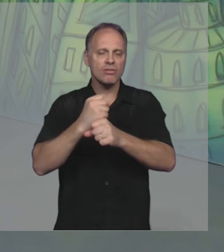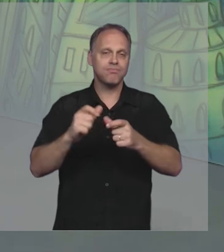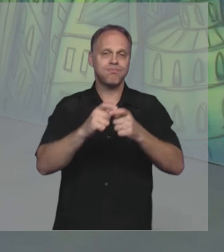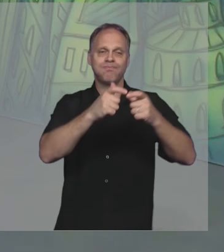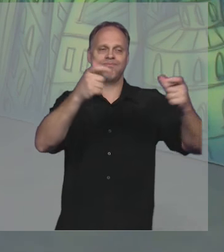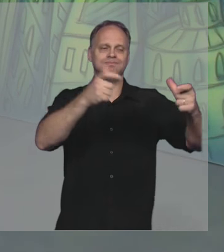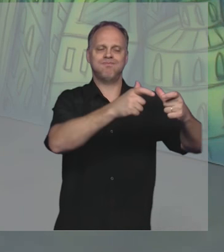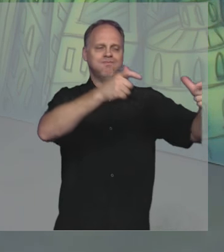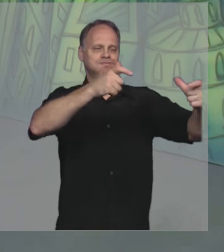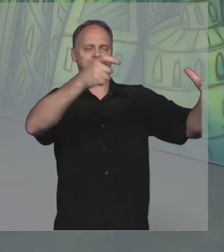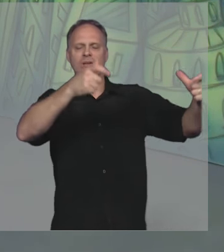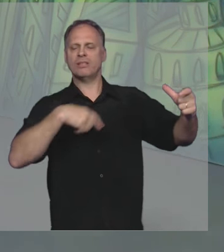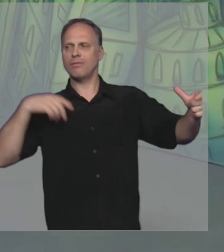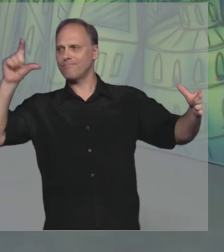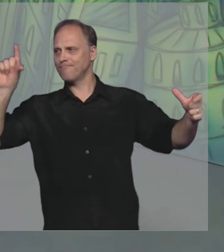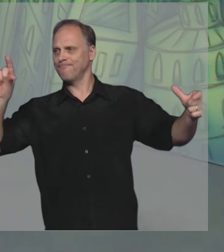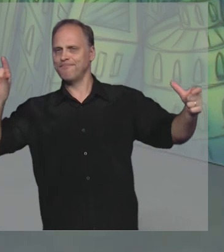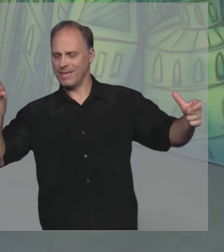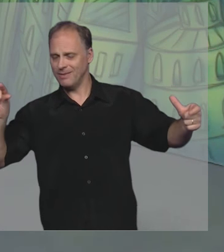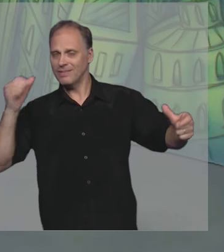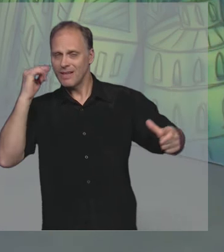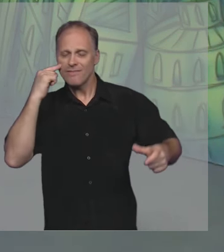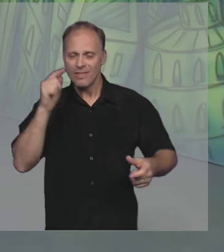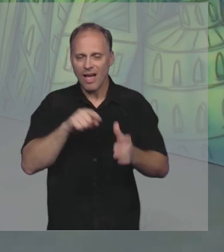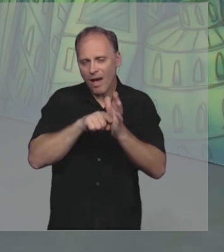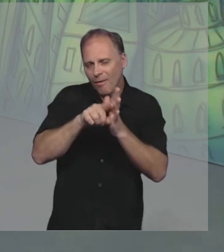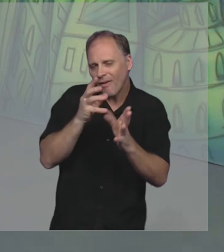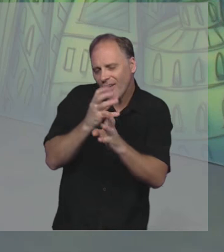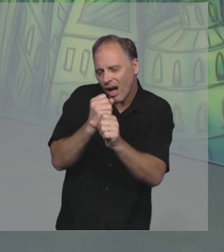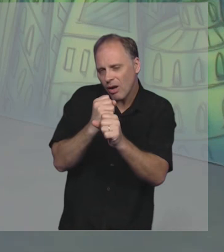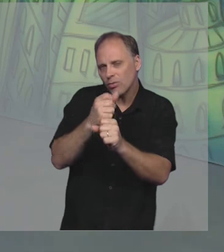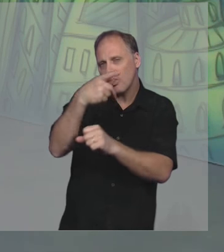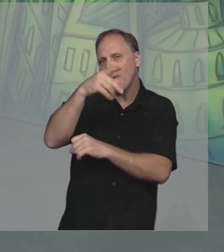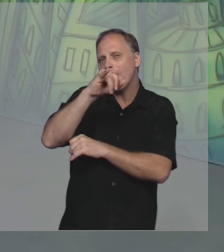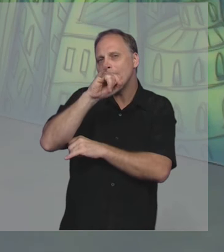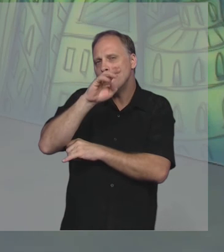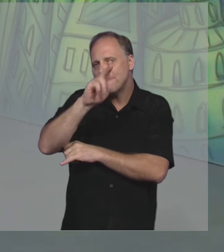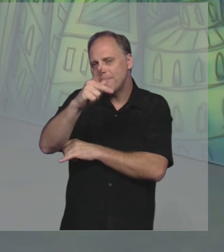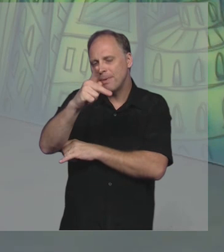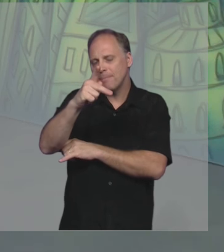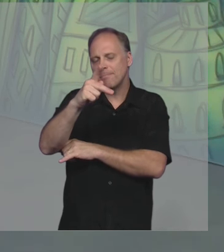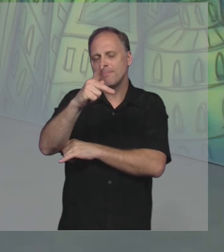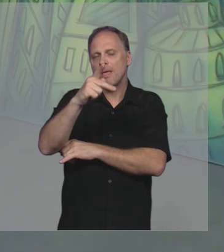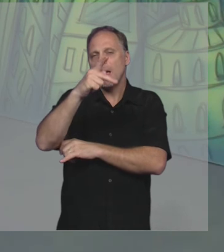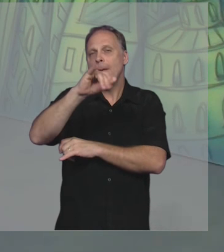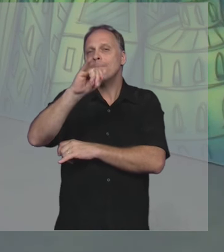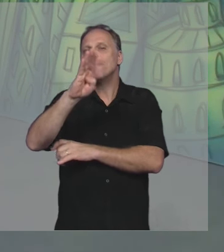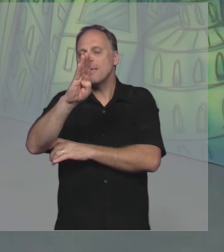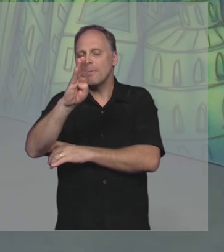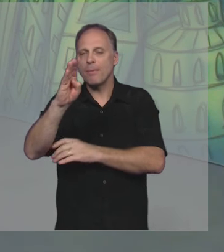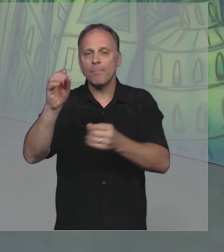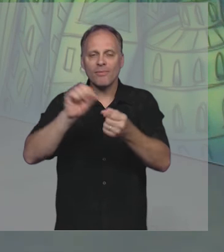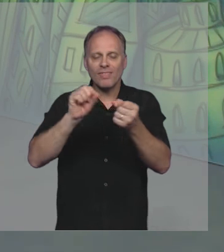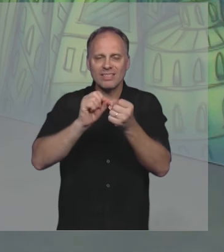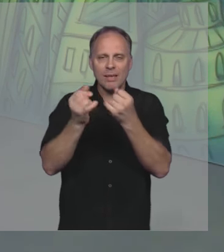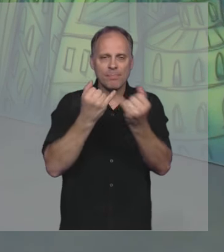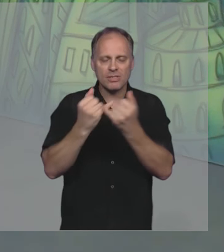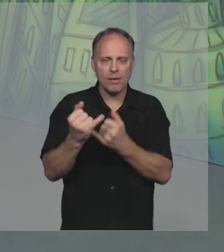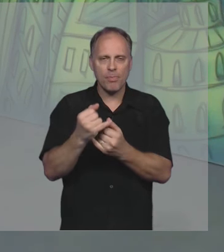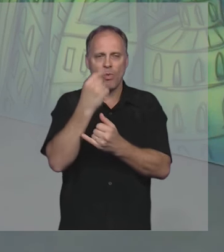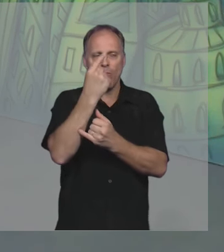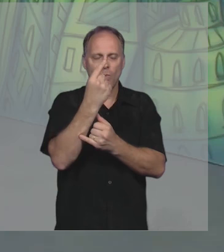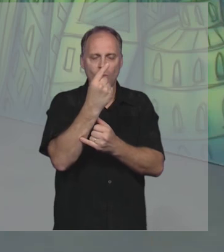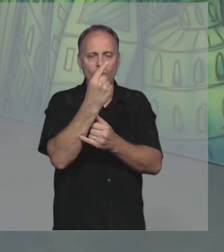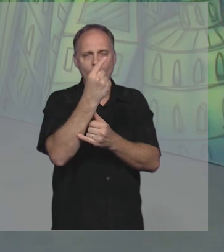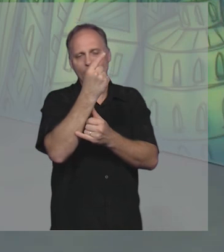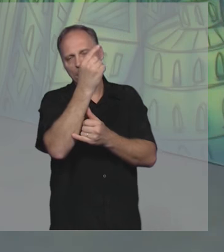um cálculo sobre o PIB, em torno de 25%, hoje tu imagina que o que nós fizemos, nós vamos deixar de 1/4 parte